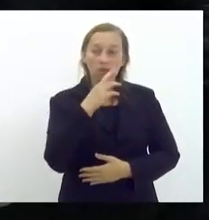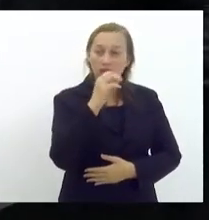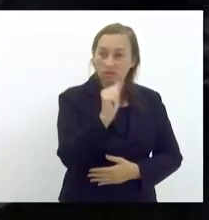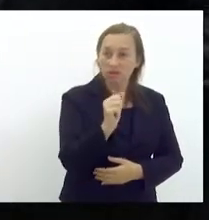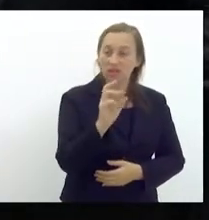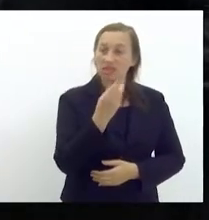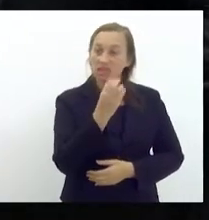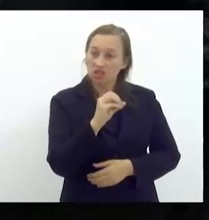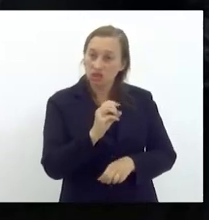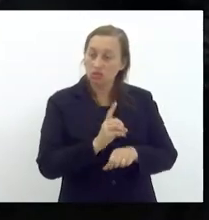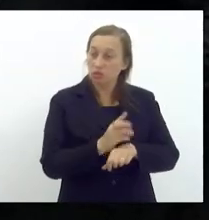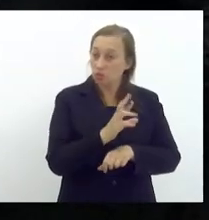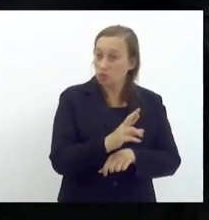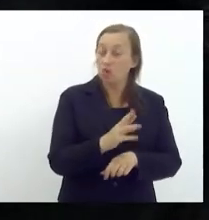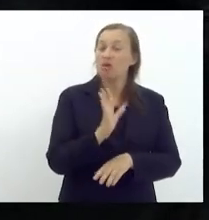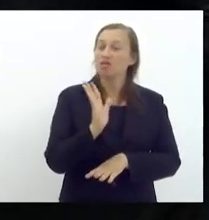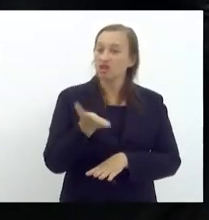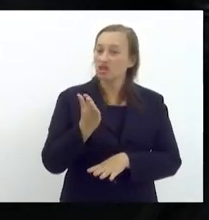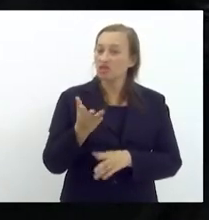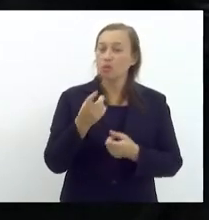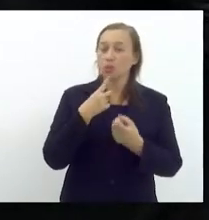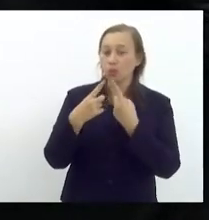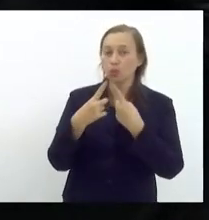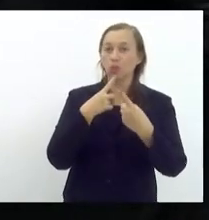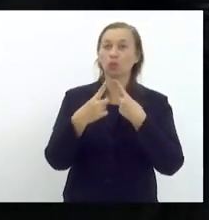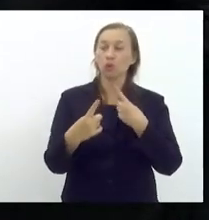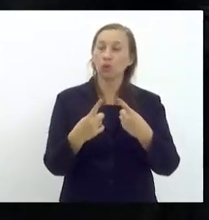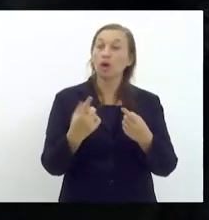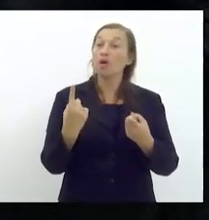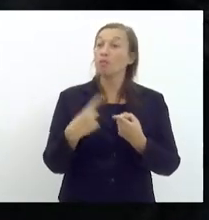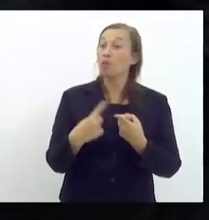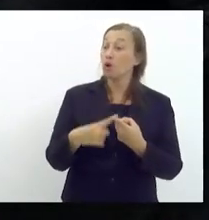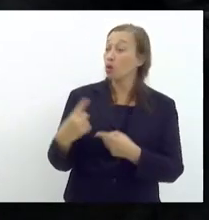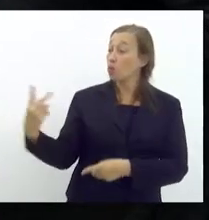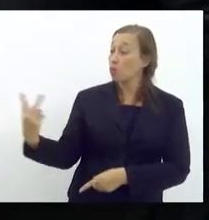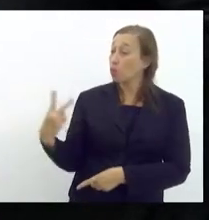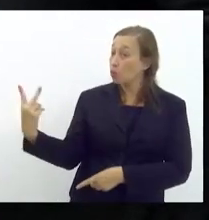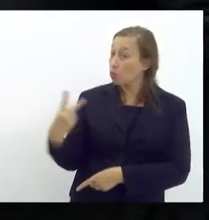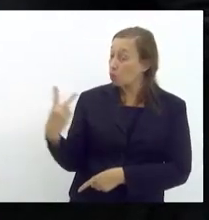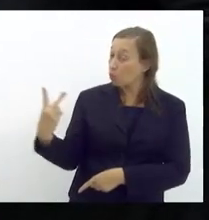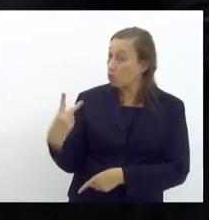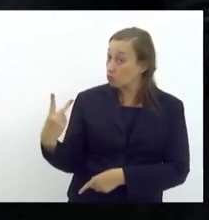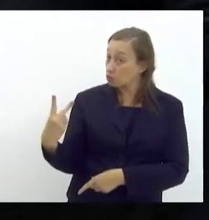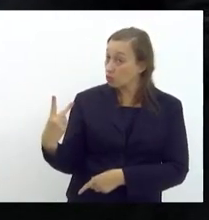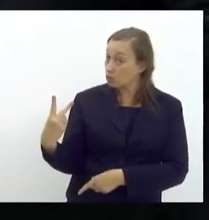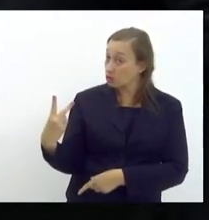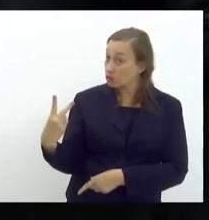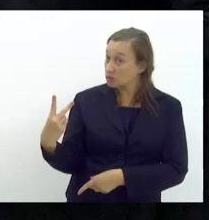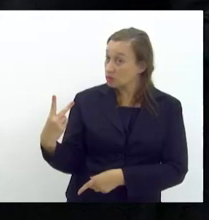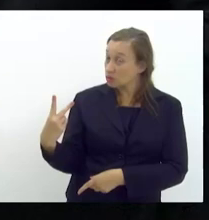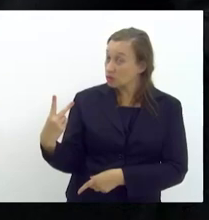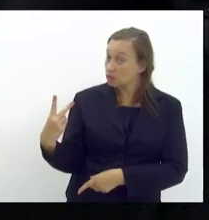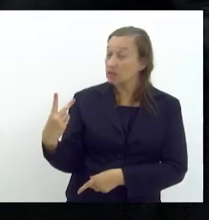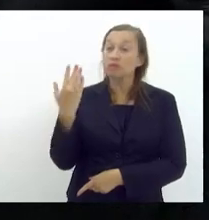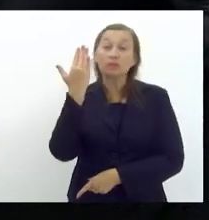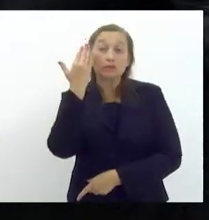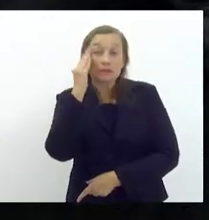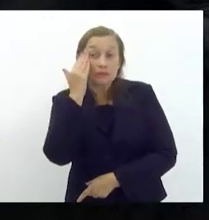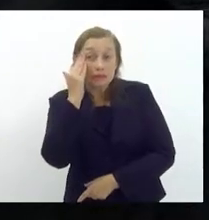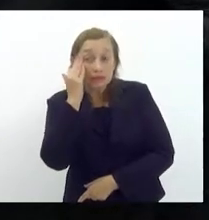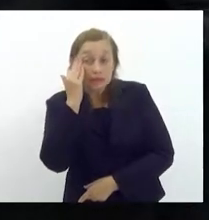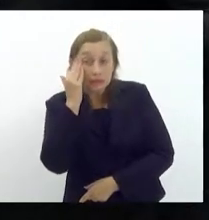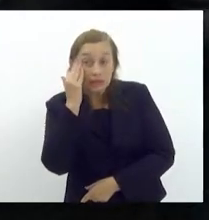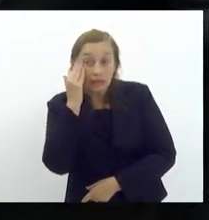Doutor Serginho com que eu já tive muito embate porque ele está em sido absolutamente compreensivos